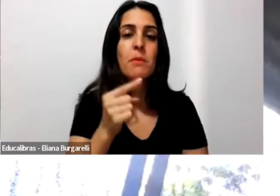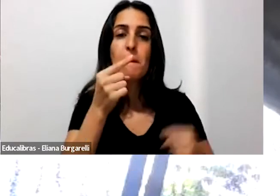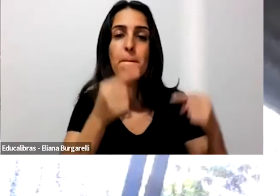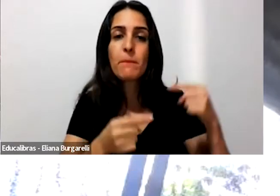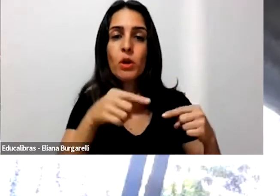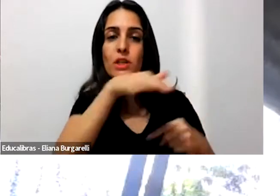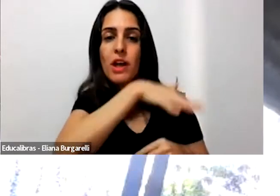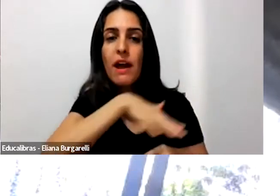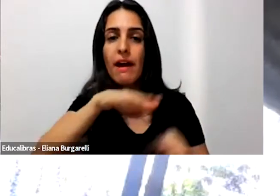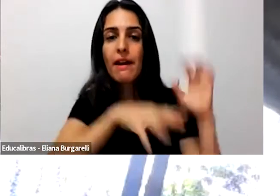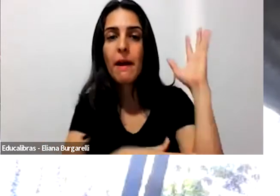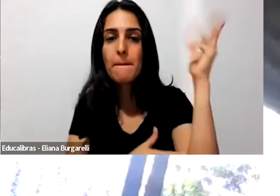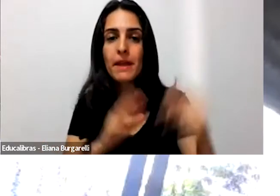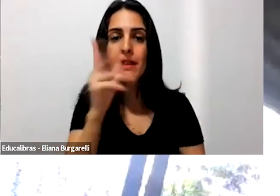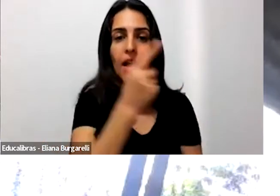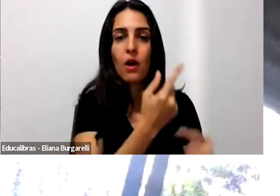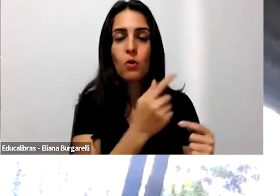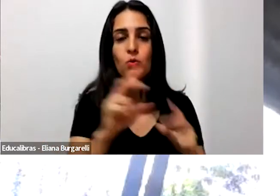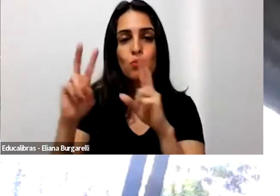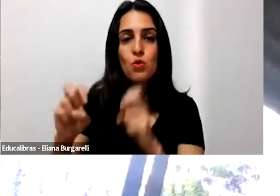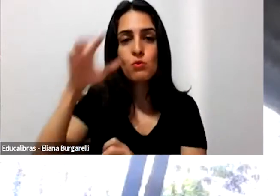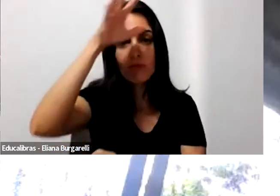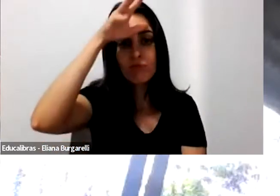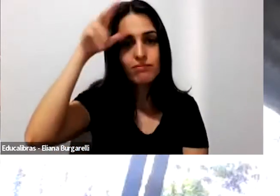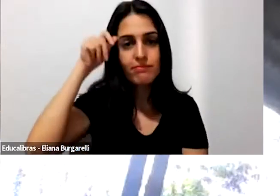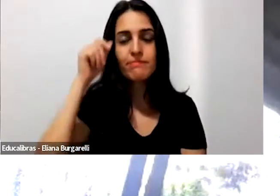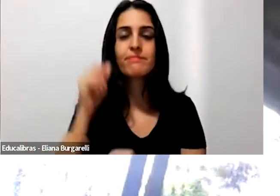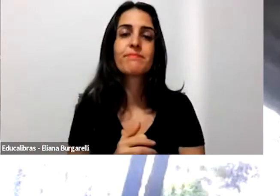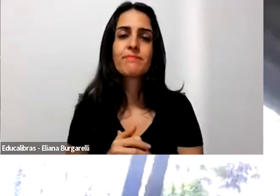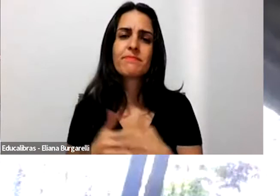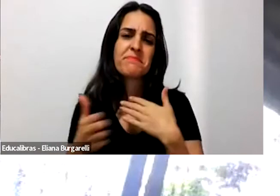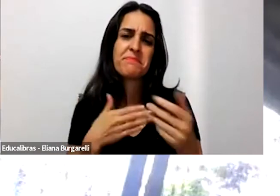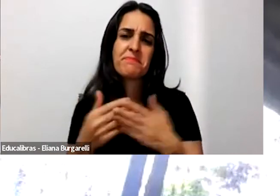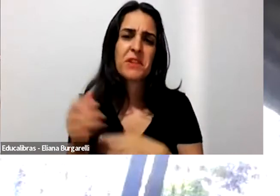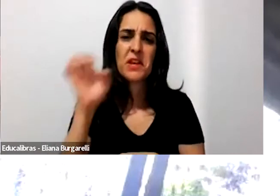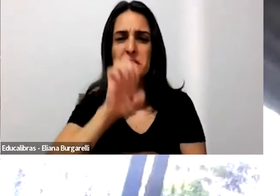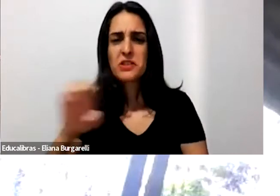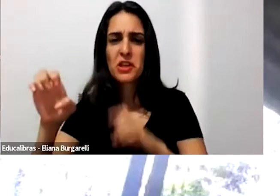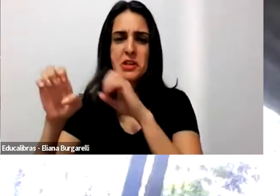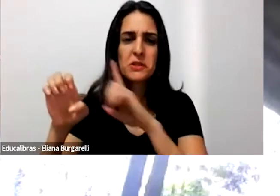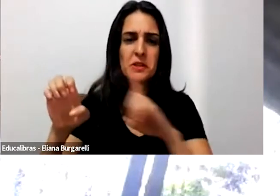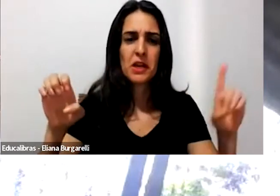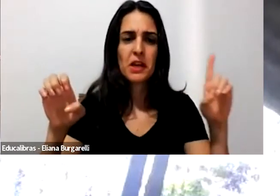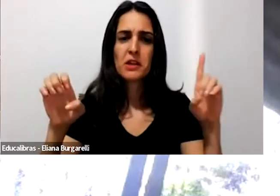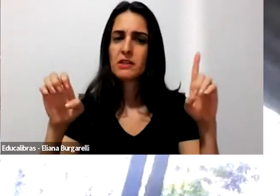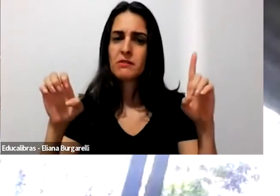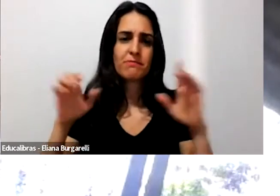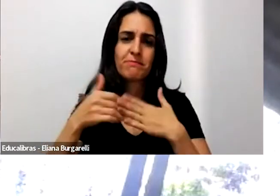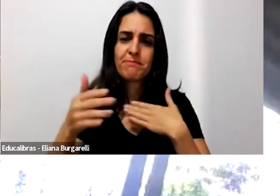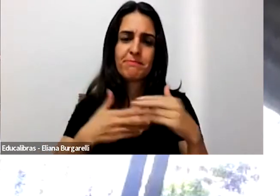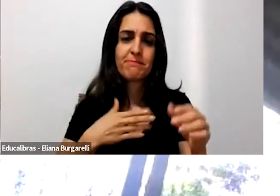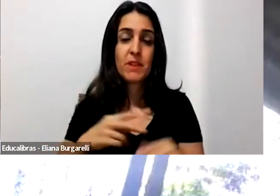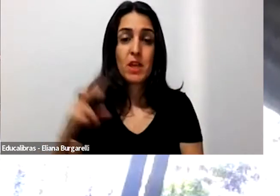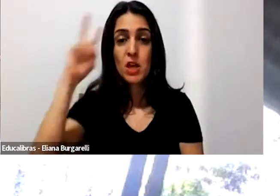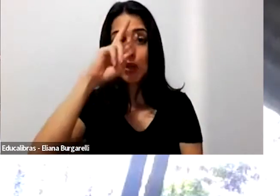está acontecendo aqui no Brasil. Esses últimos 3 anos e meio não têm sido fáceis para a sociedade